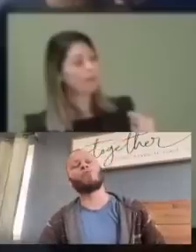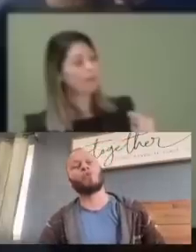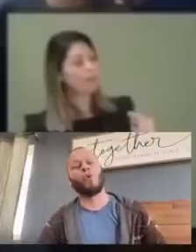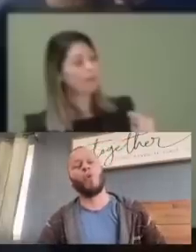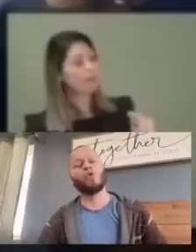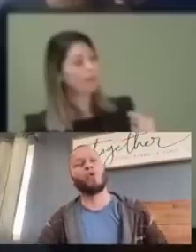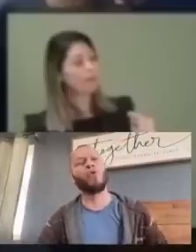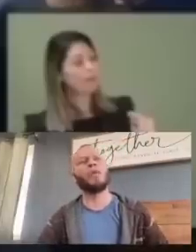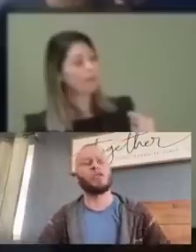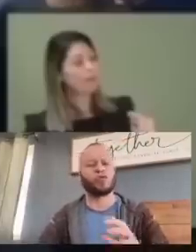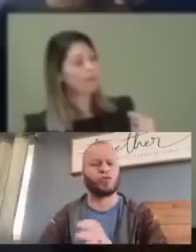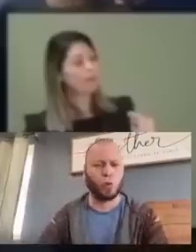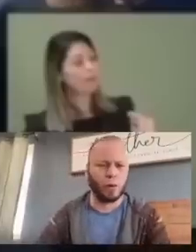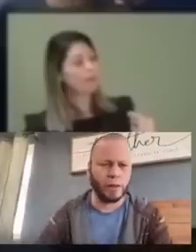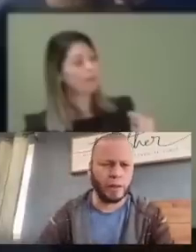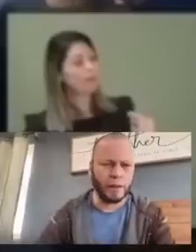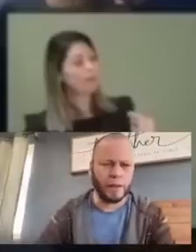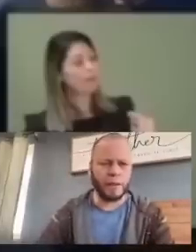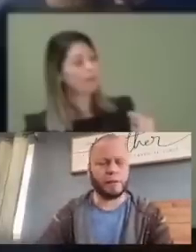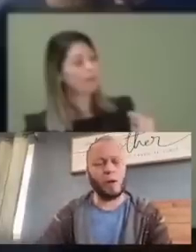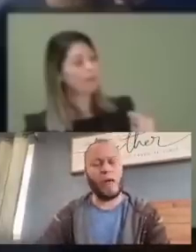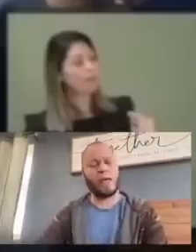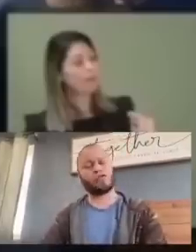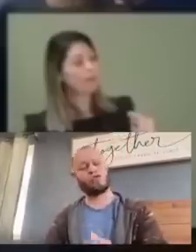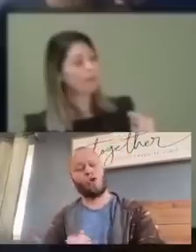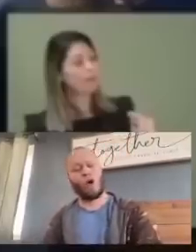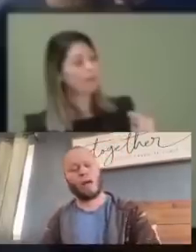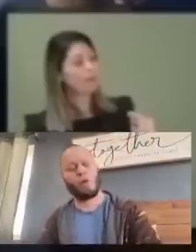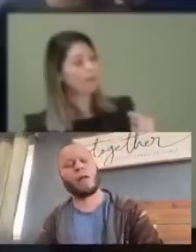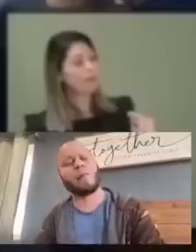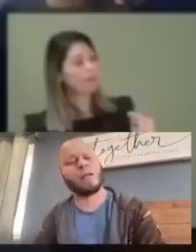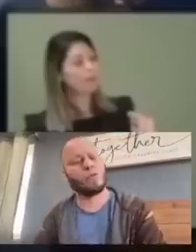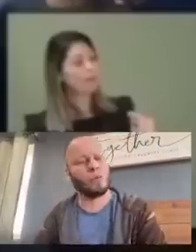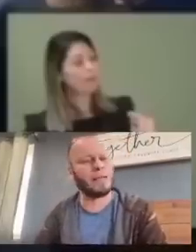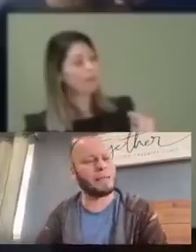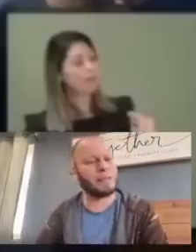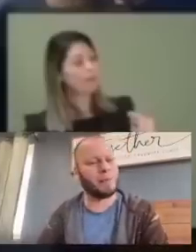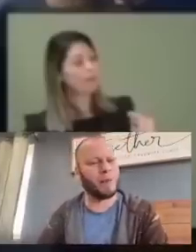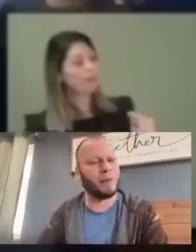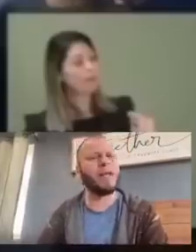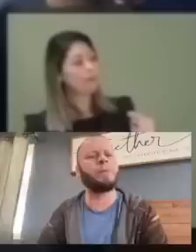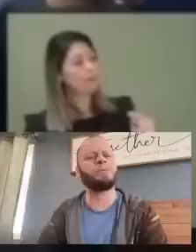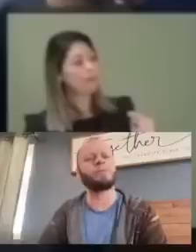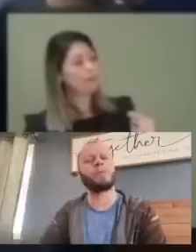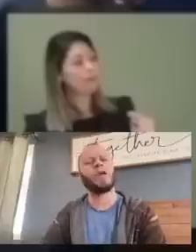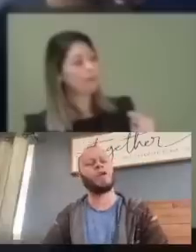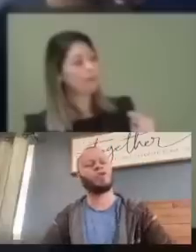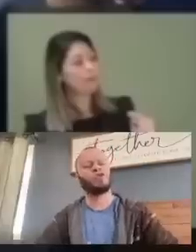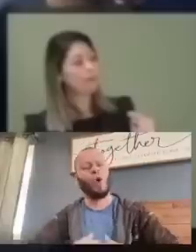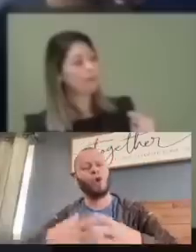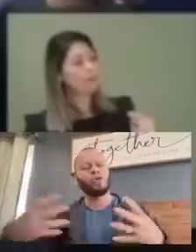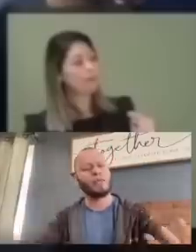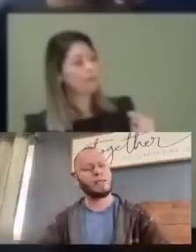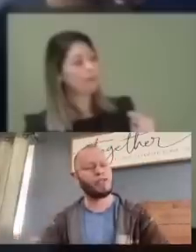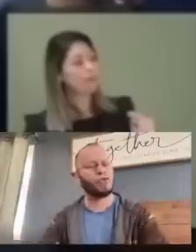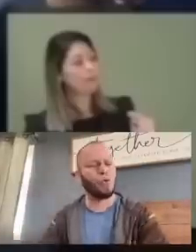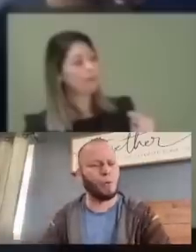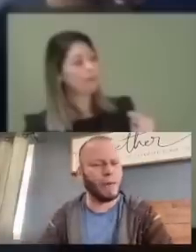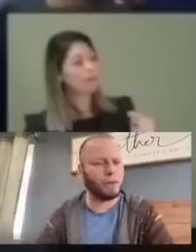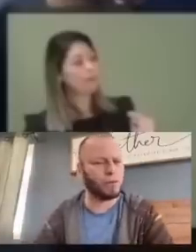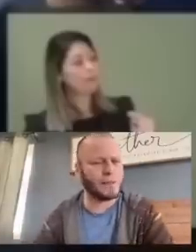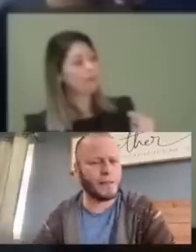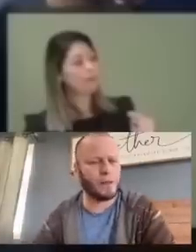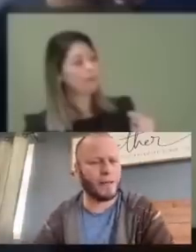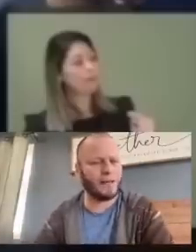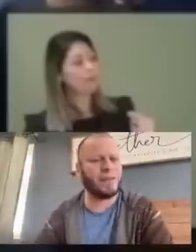comprovam tudo isso Então é só agora abertura da cpmi todos esses